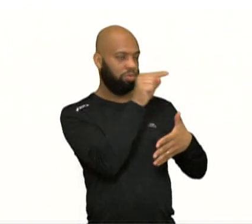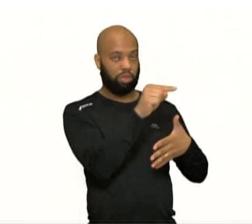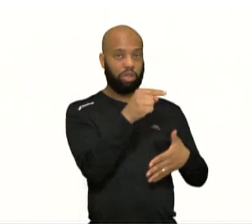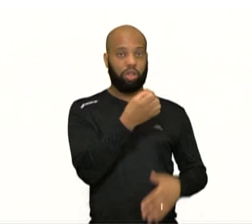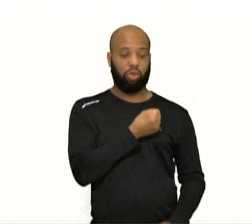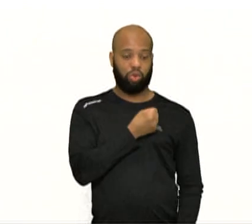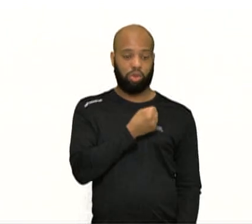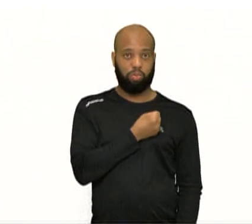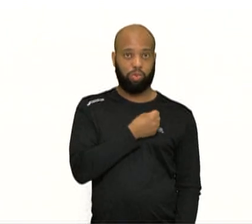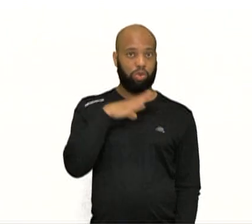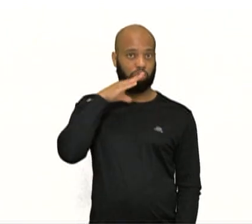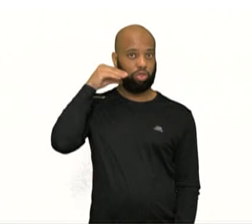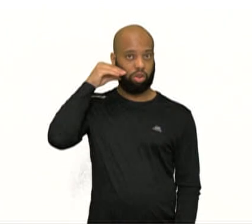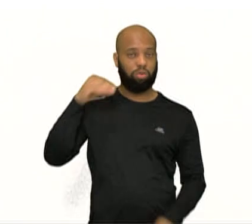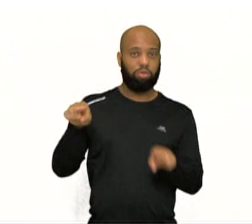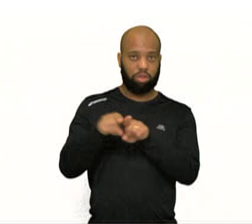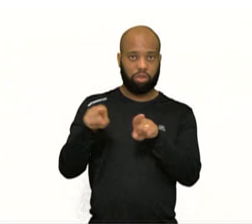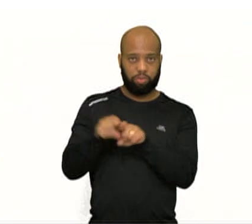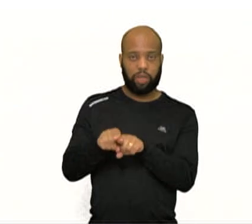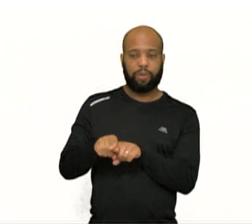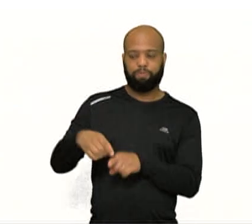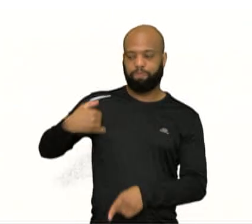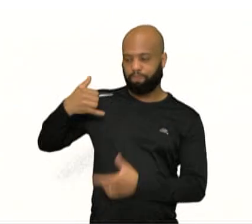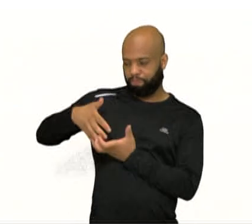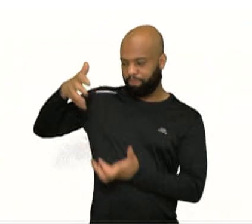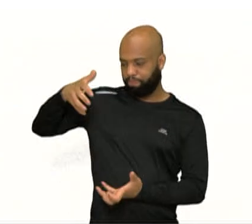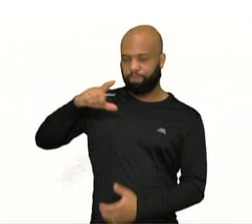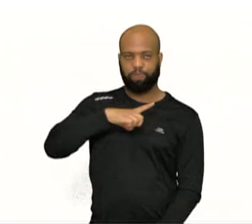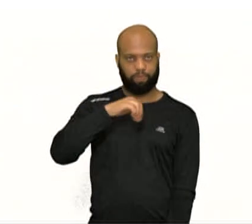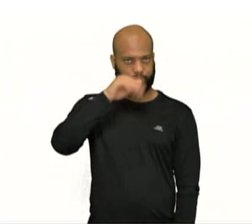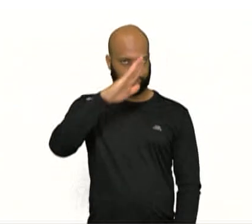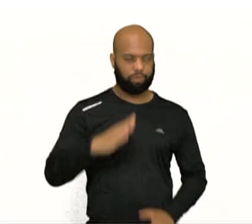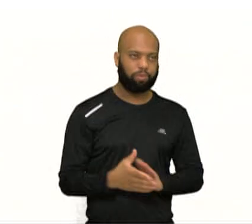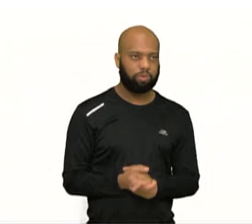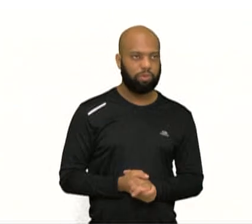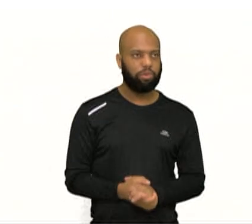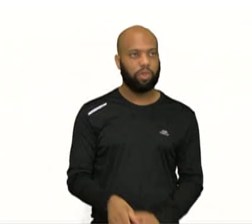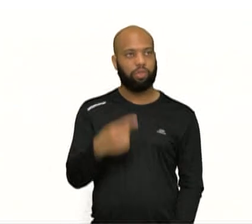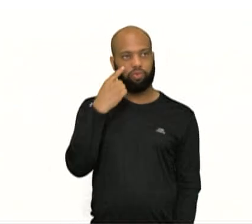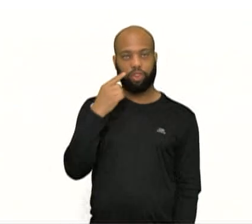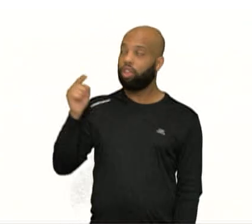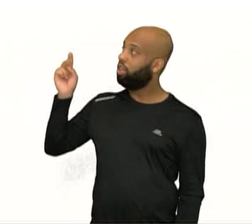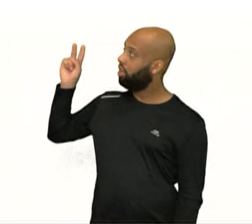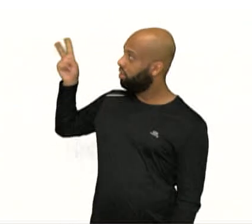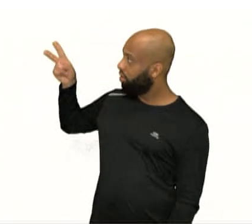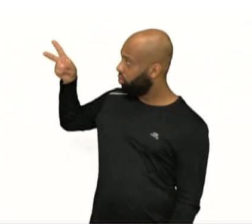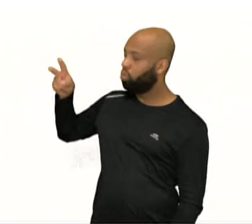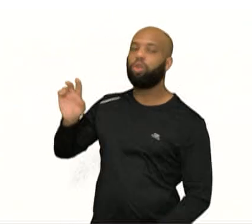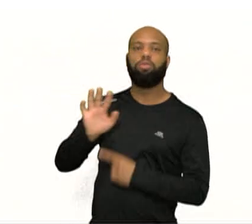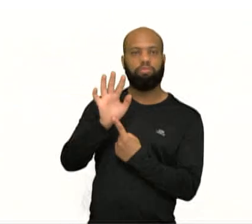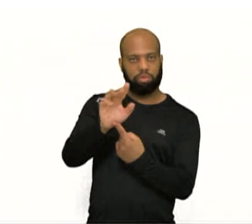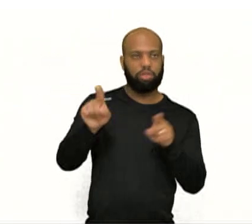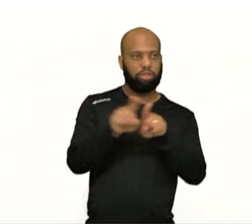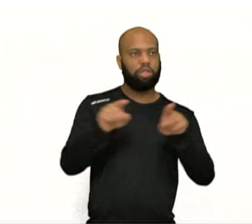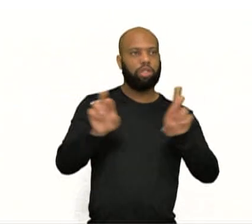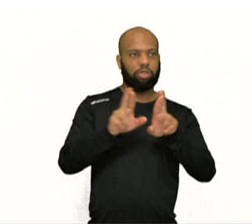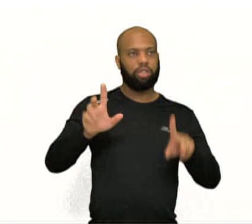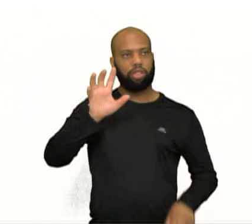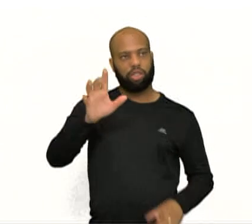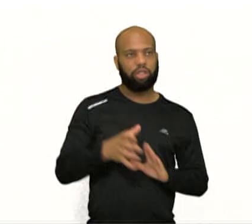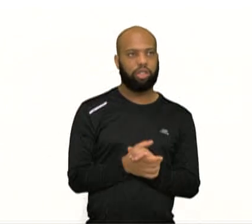adultos e idosos é maior, então para estabelecer as diferenças. Aqui as duas pirâmides vão mostrar exatamente essas diferenças para